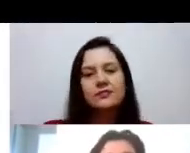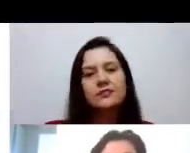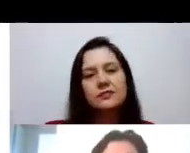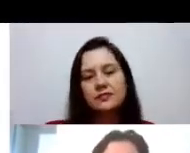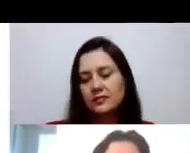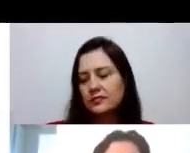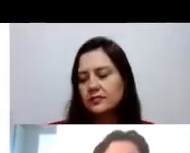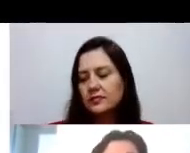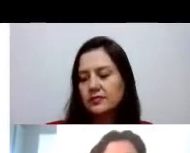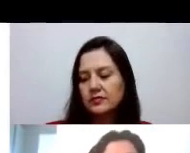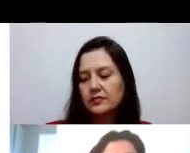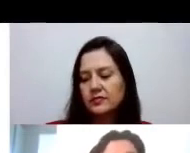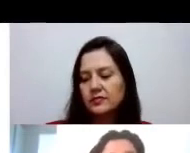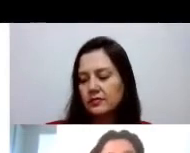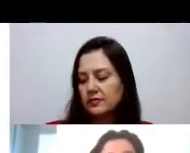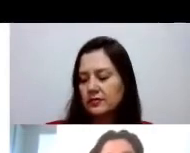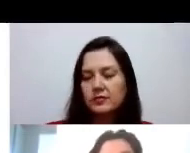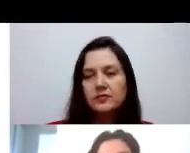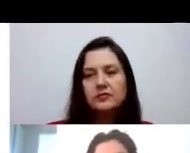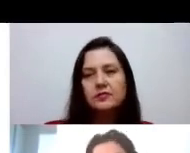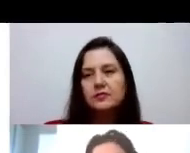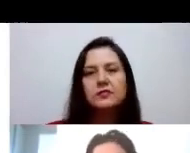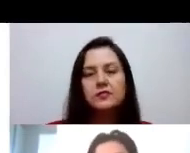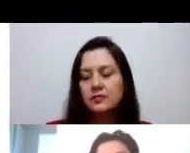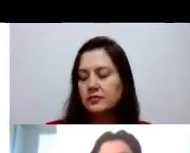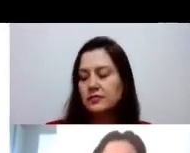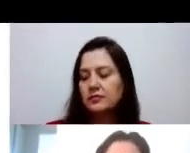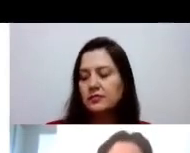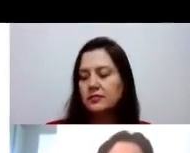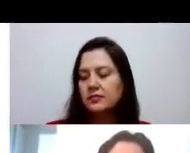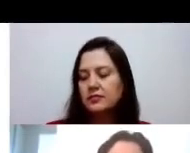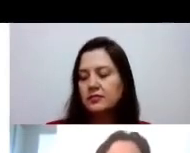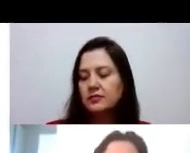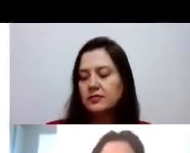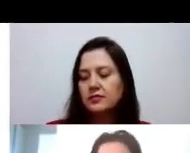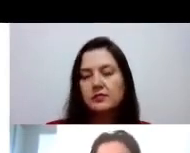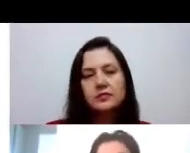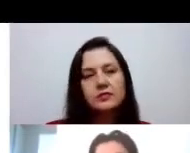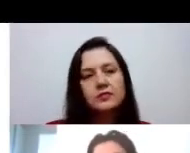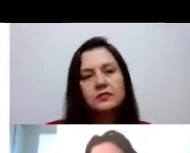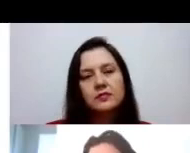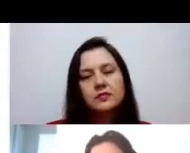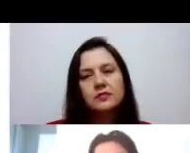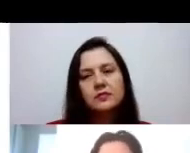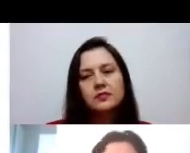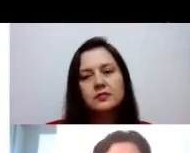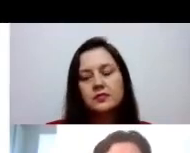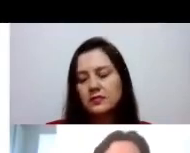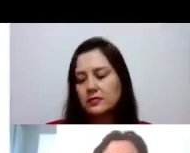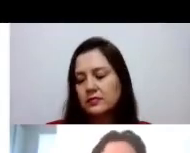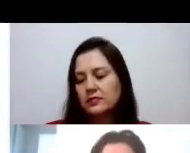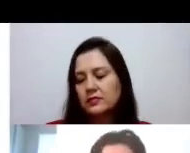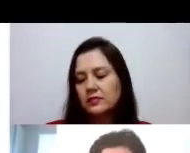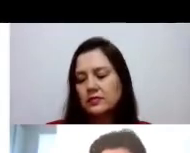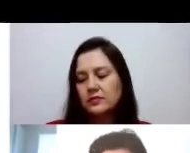Tá? Dependendo do caso, não é só você, muitas vezes vai ser você, o seu diretor, o seu chefe, o seu funcionário